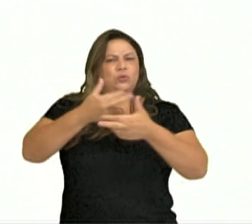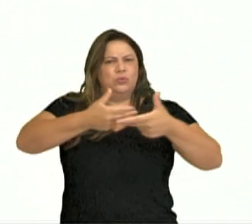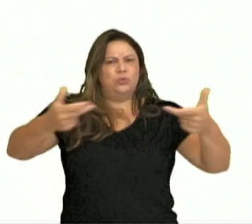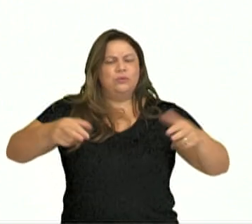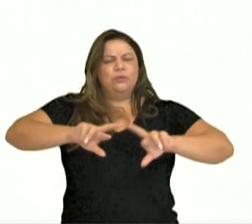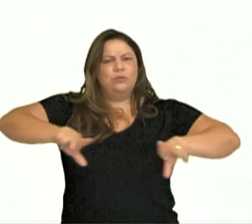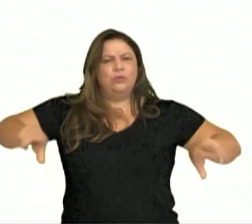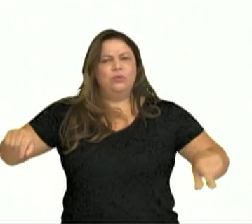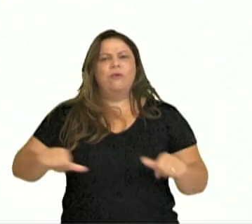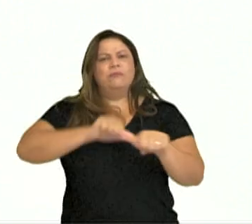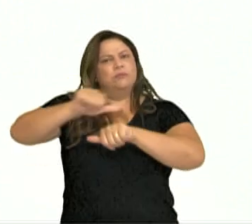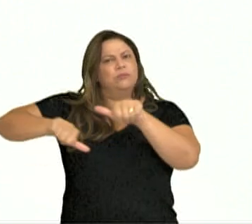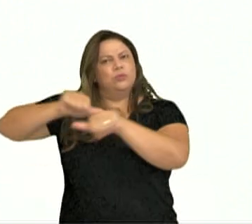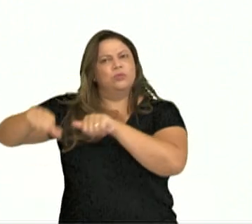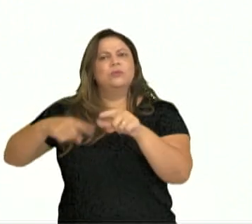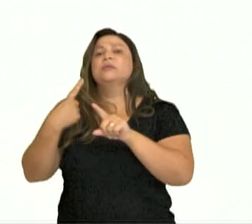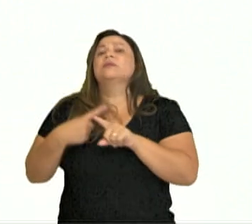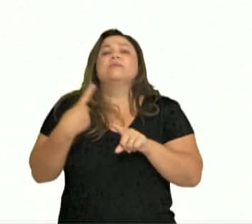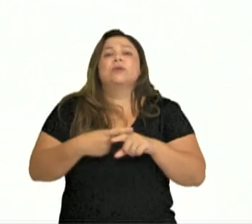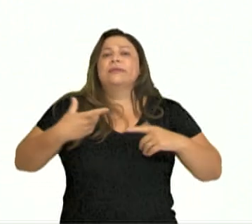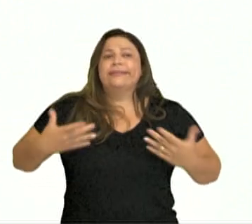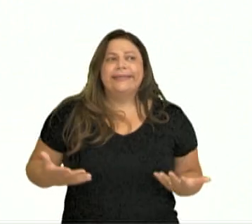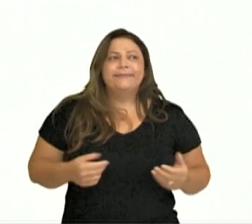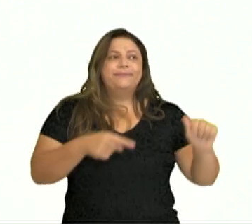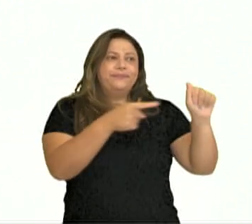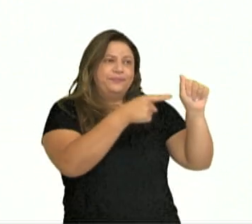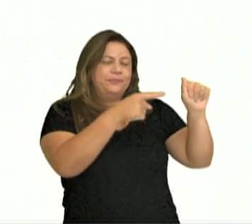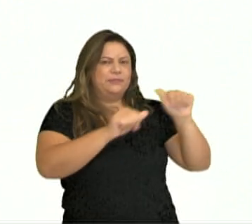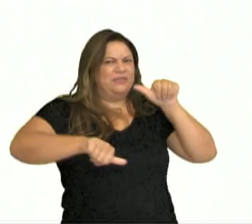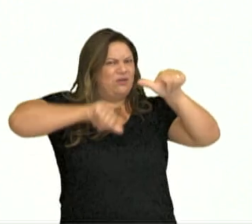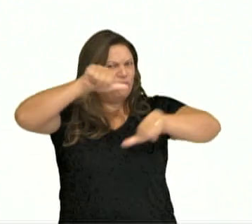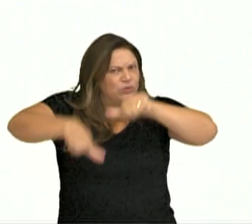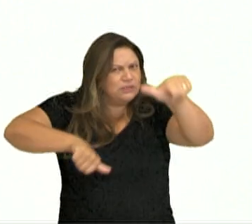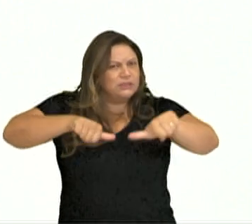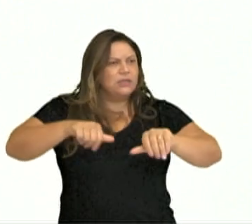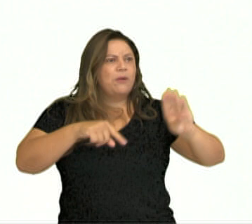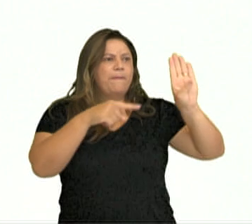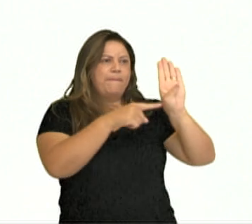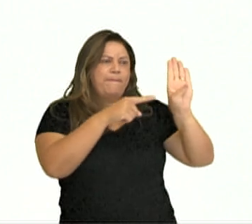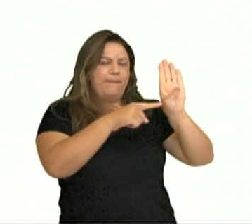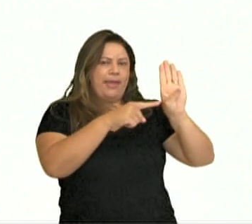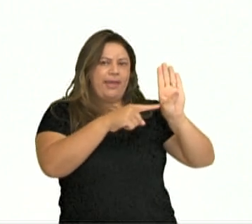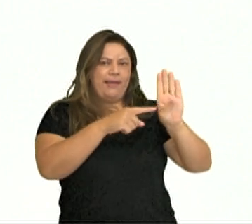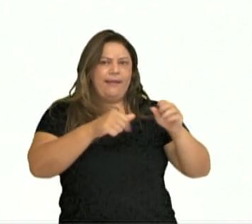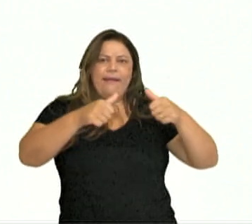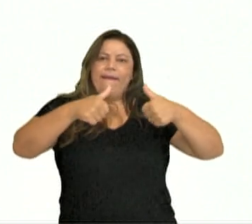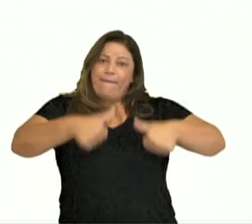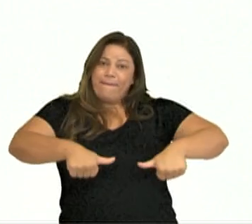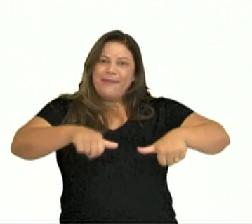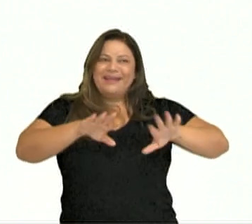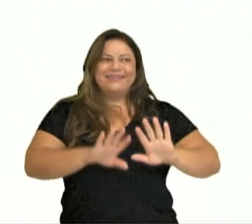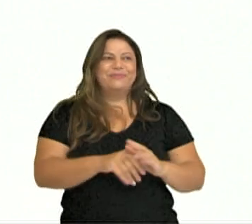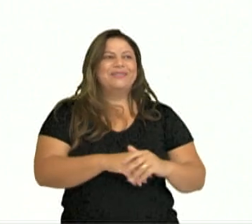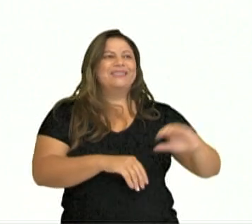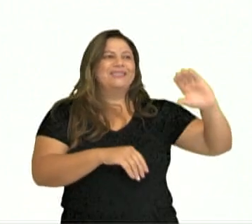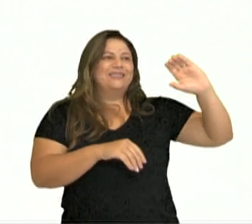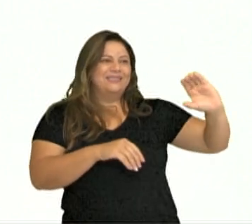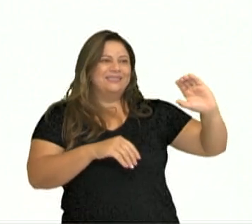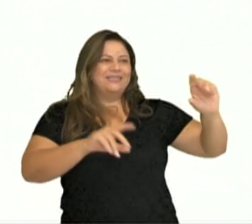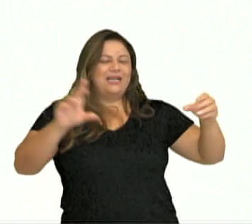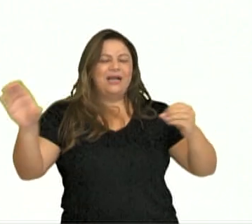do novo coronavírus se dá por quê? Letra A, mutação. Letra B, permutação. Letra